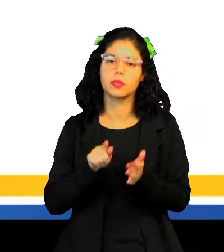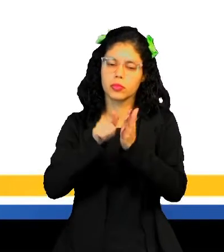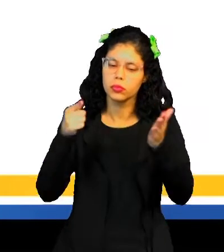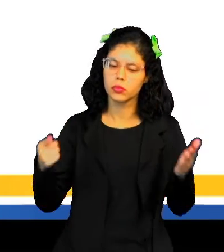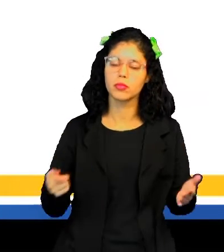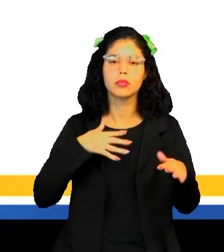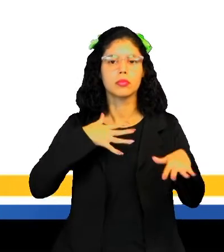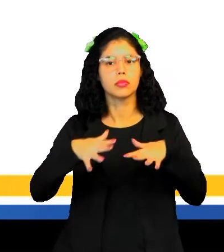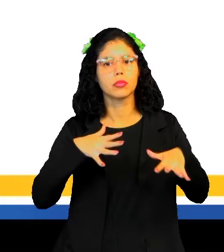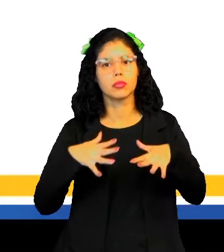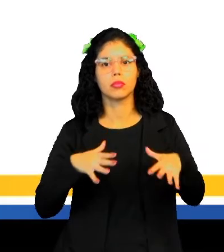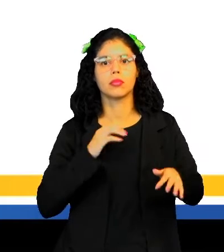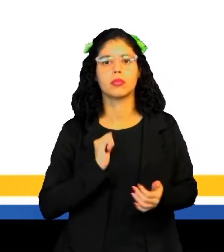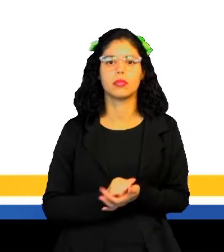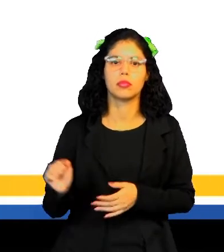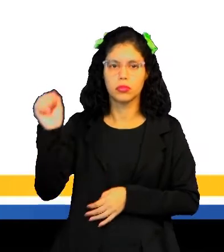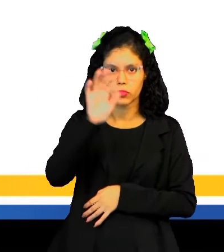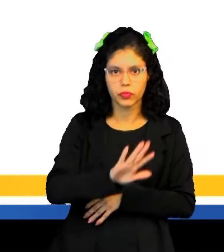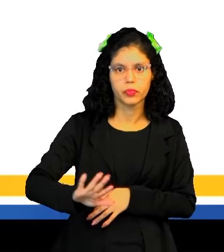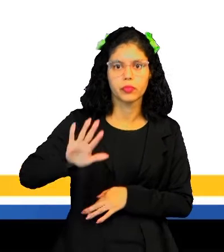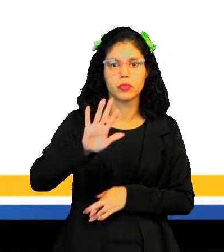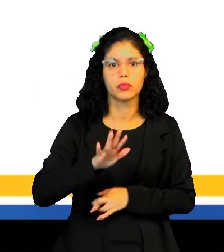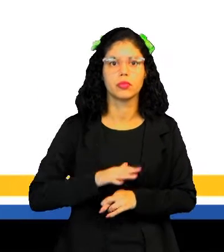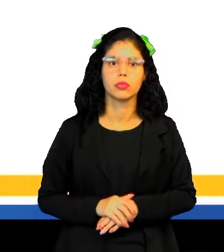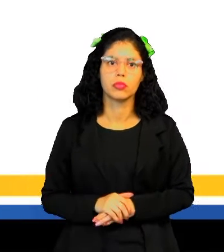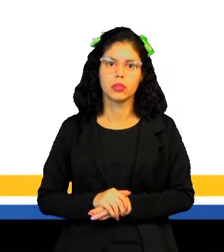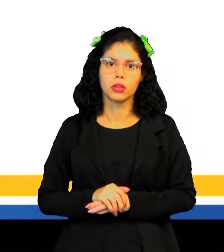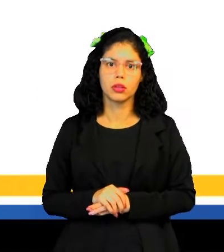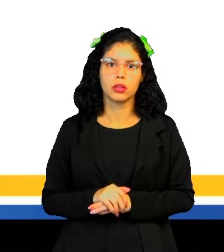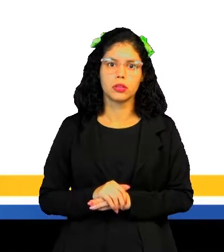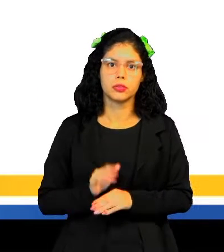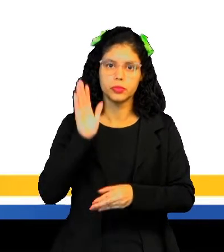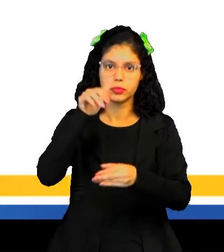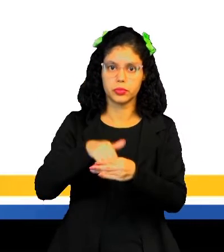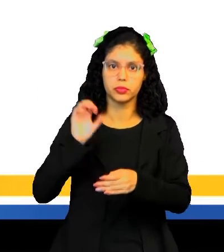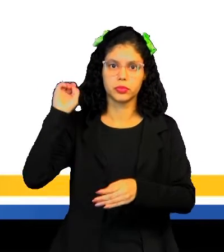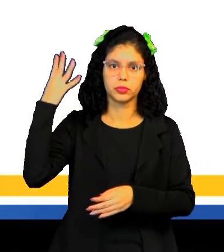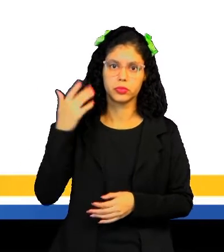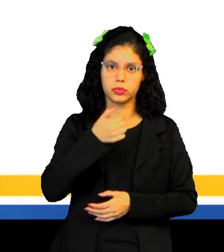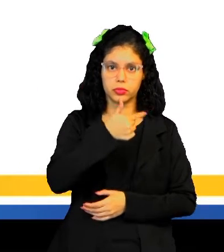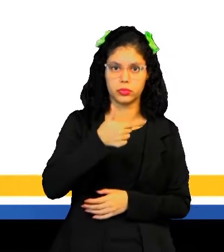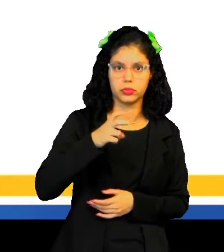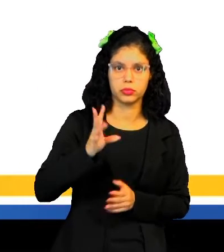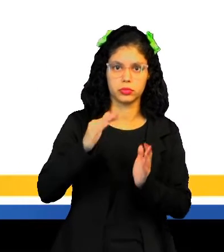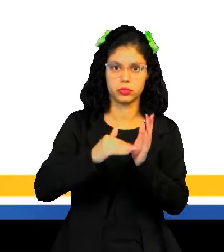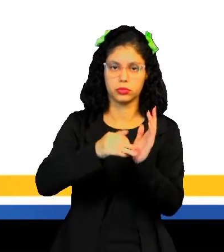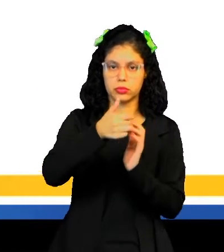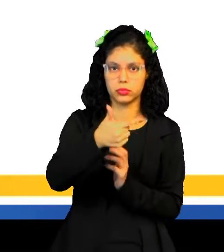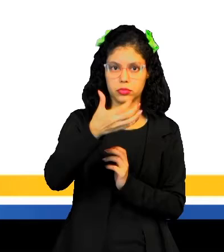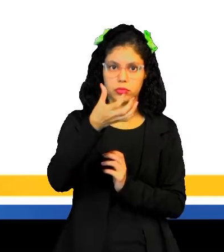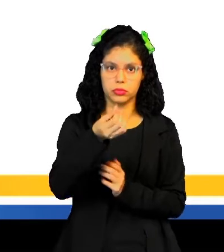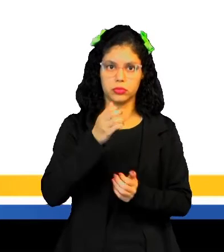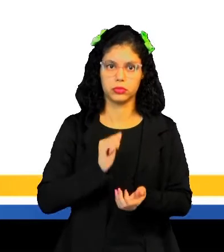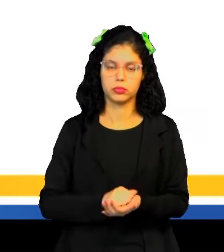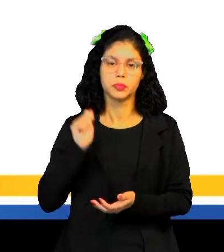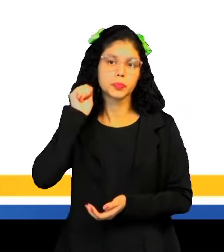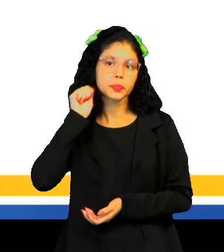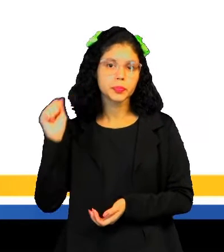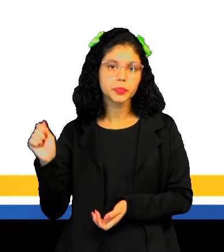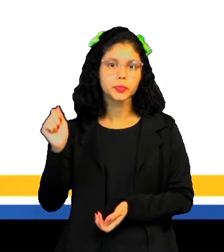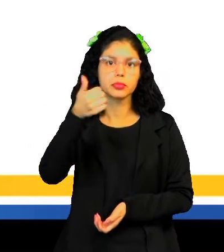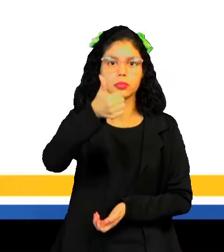movimentos sociais no geral. A sessão de votação aconteceu entre 25 e 26 de abril